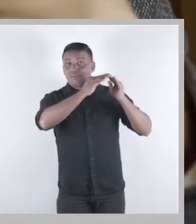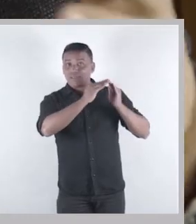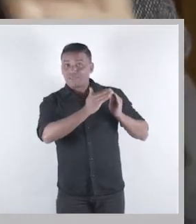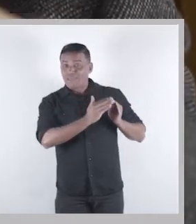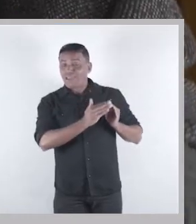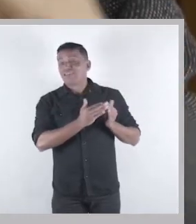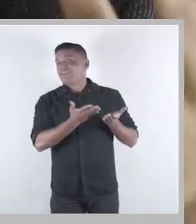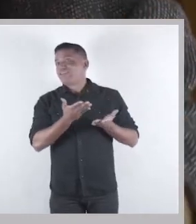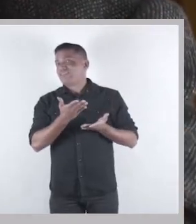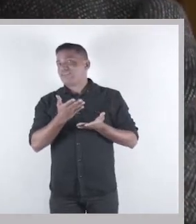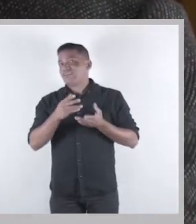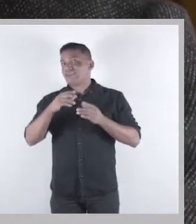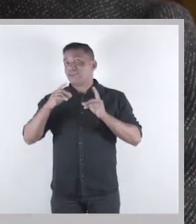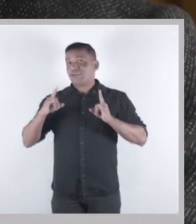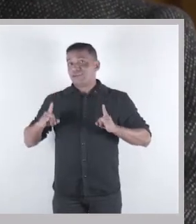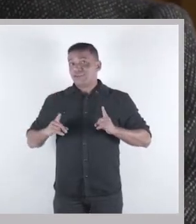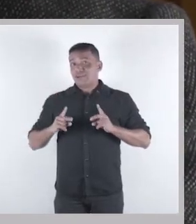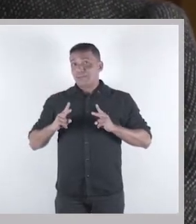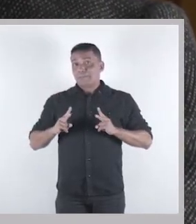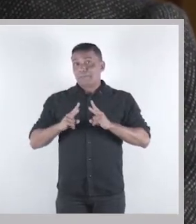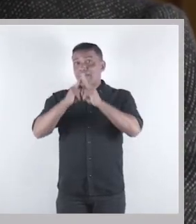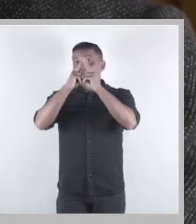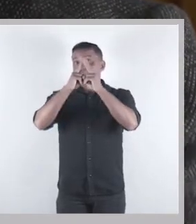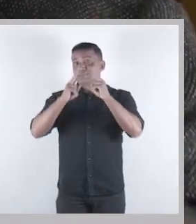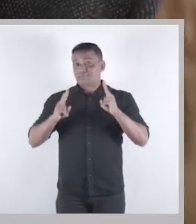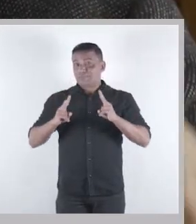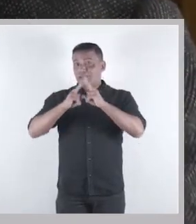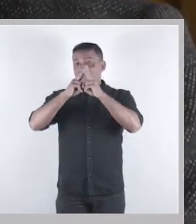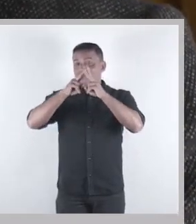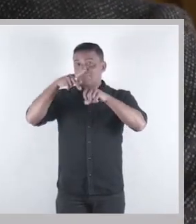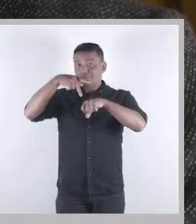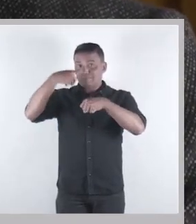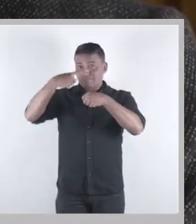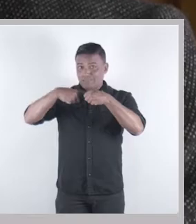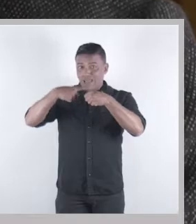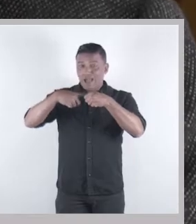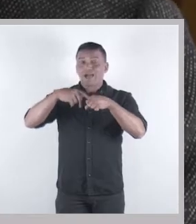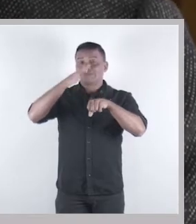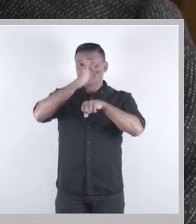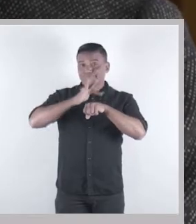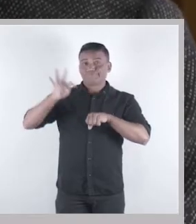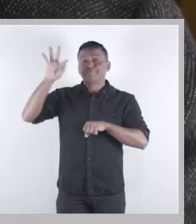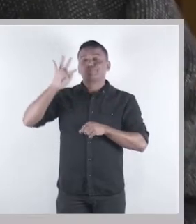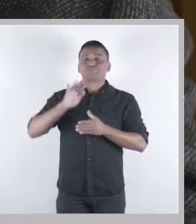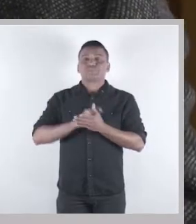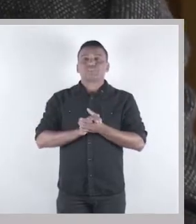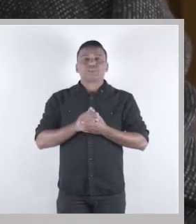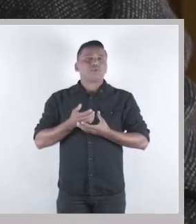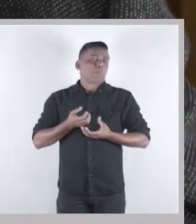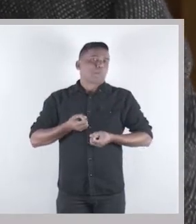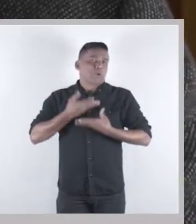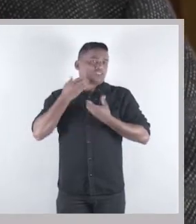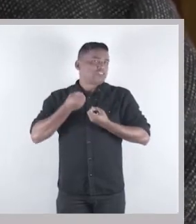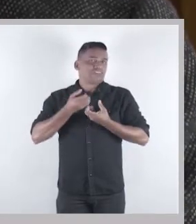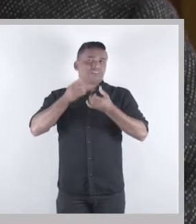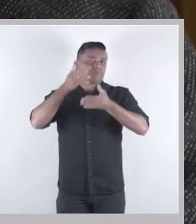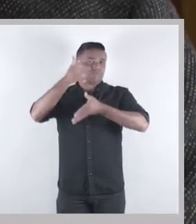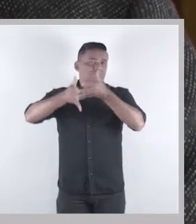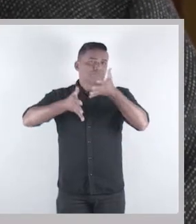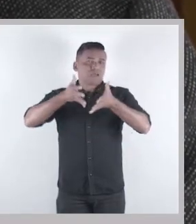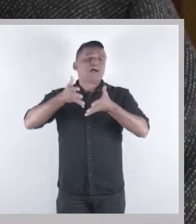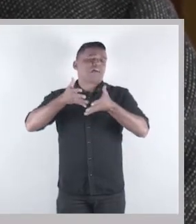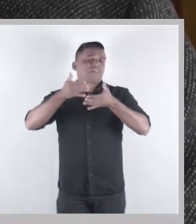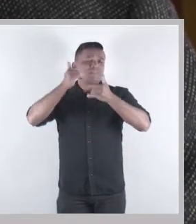gente pode falar os poemas lá também para o grupo Procure falar desse lugar então assim né gente teve uma